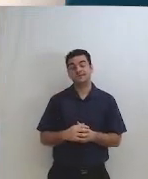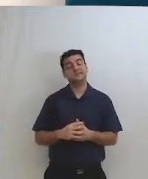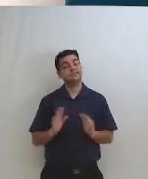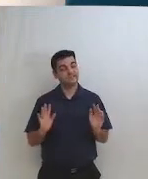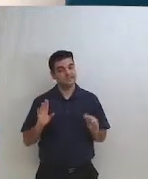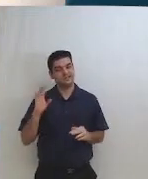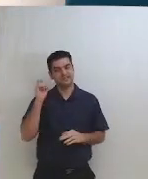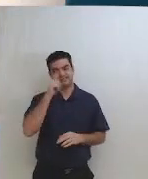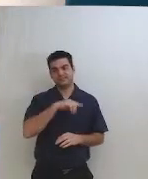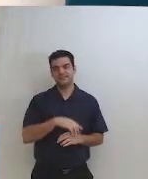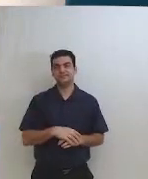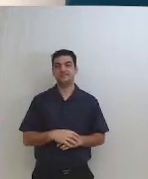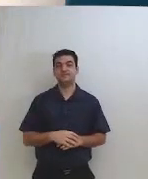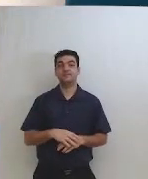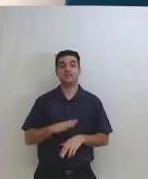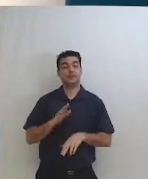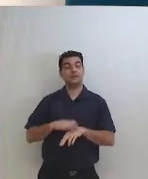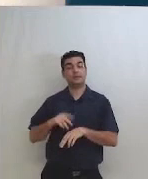o próprio...